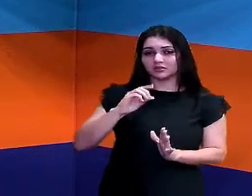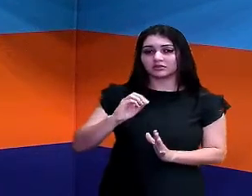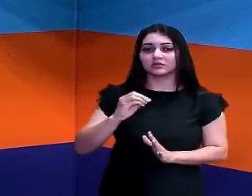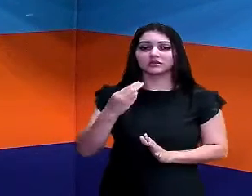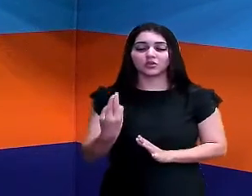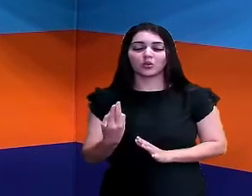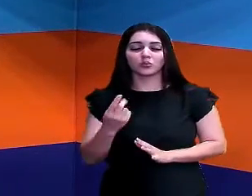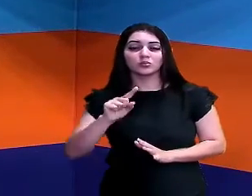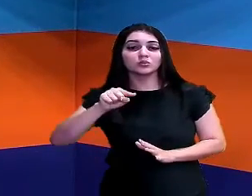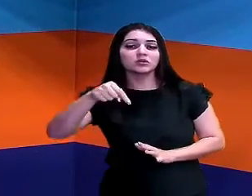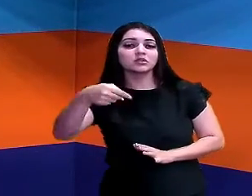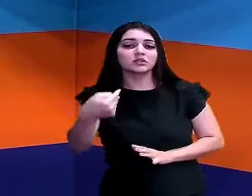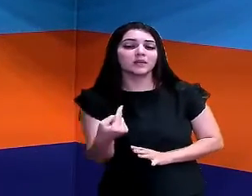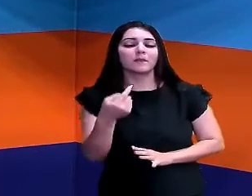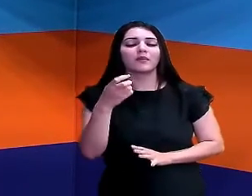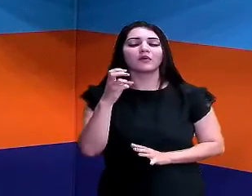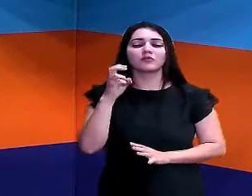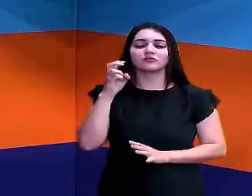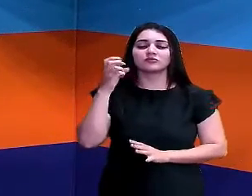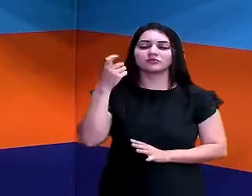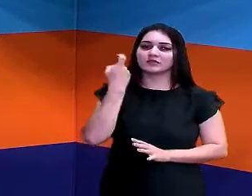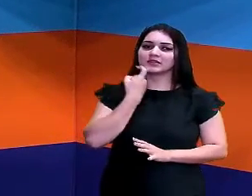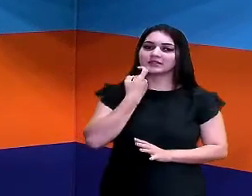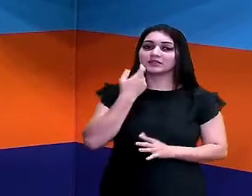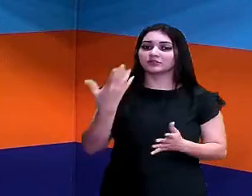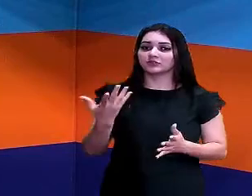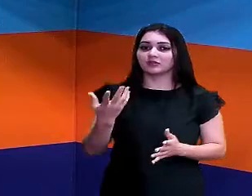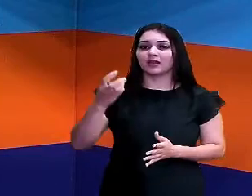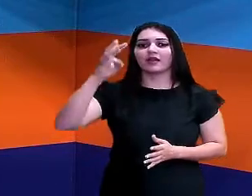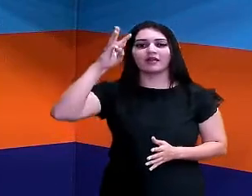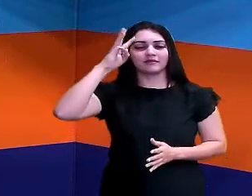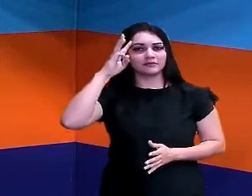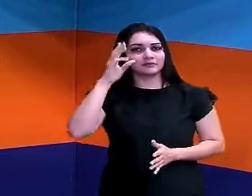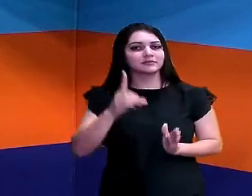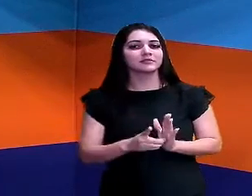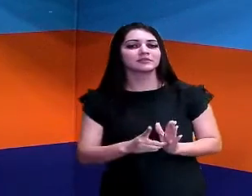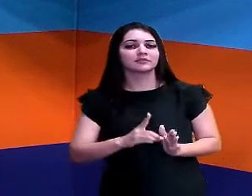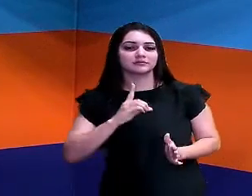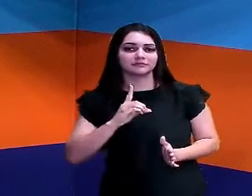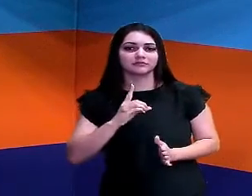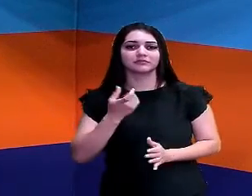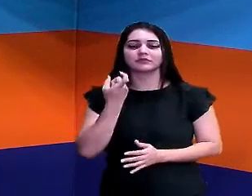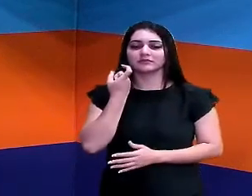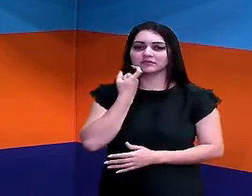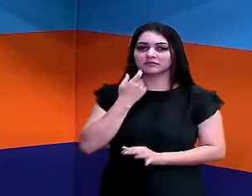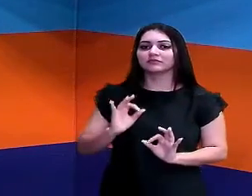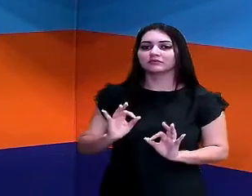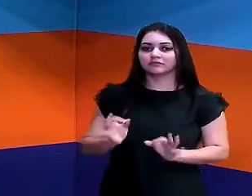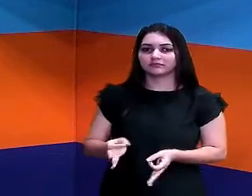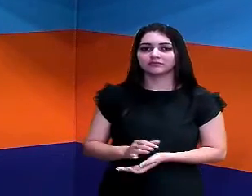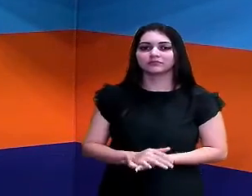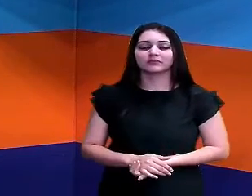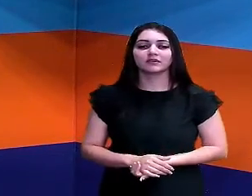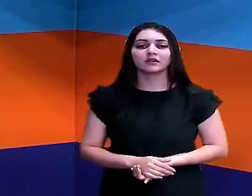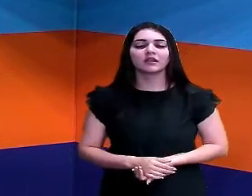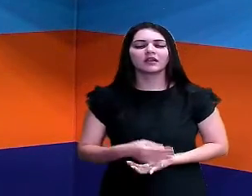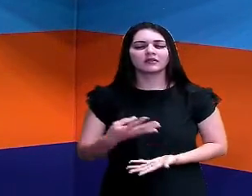da sexta-feira? Então, a terça vem antes da sexta, tá certo?